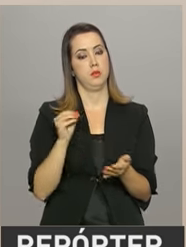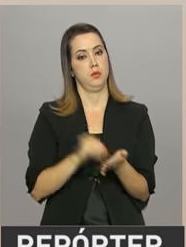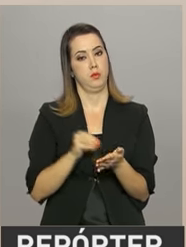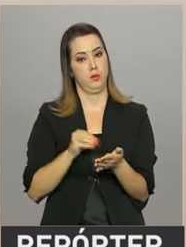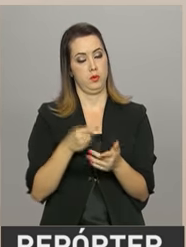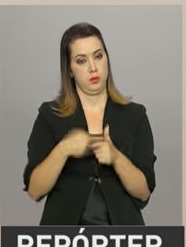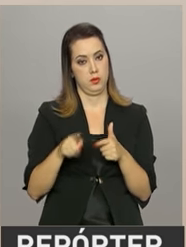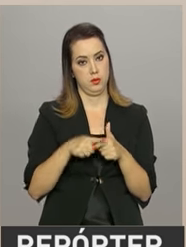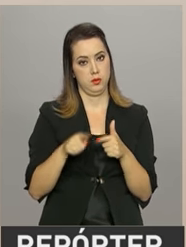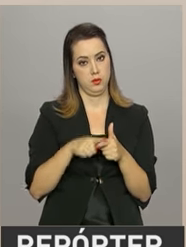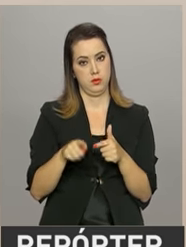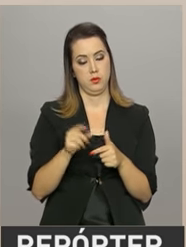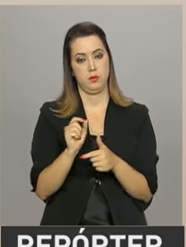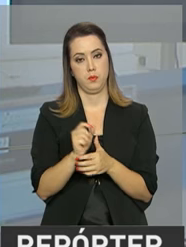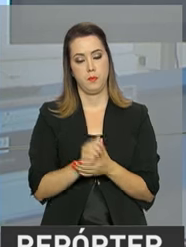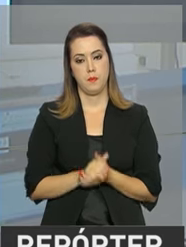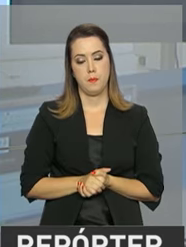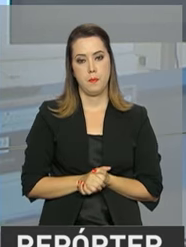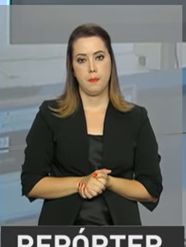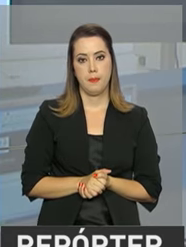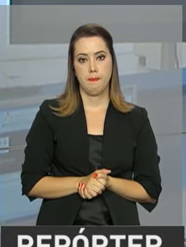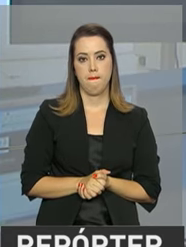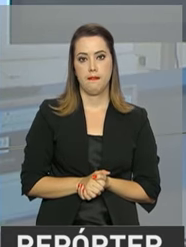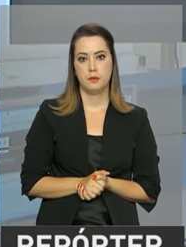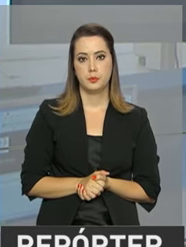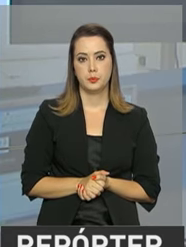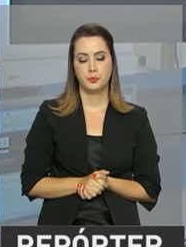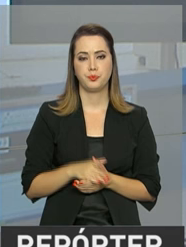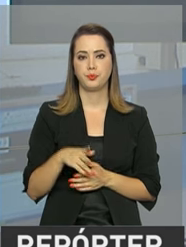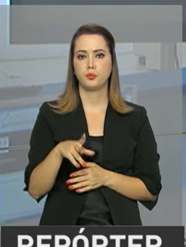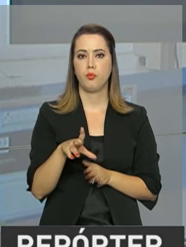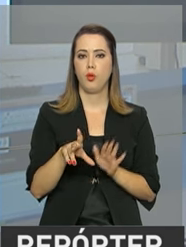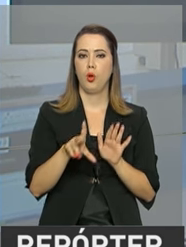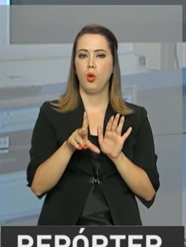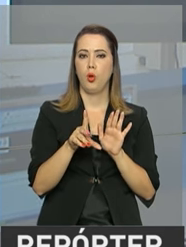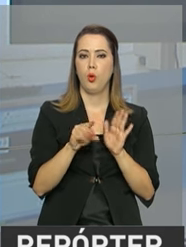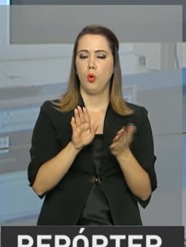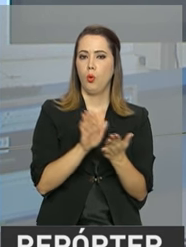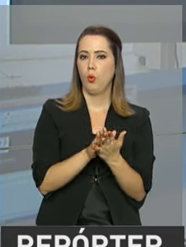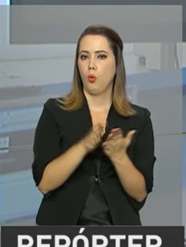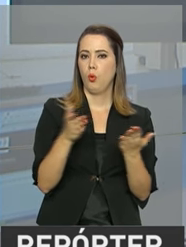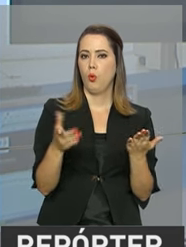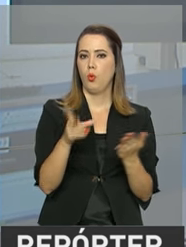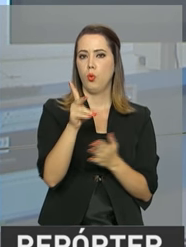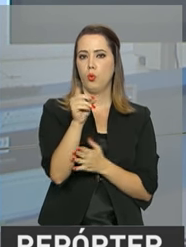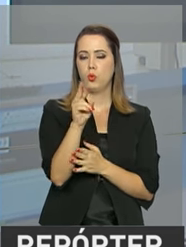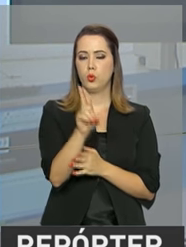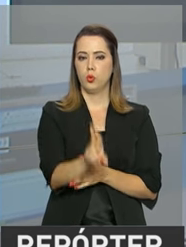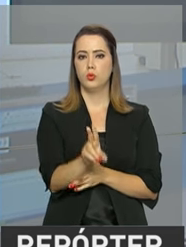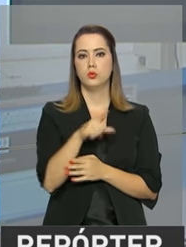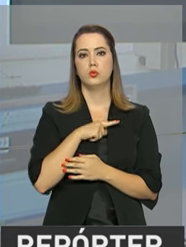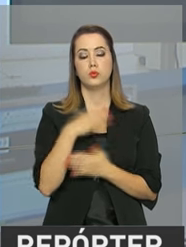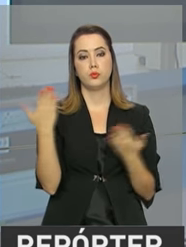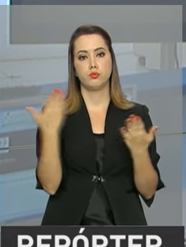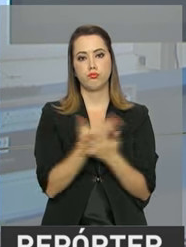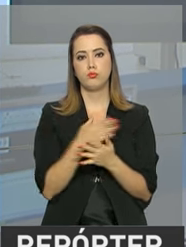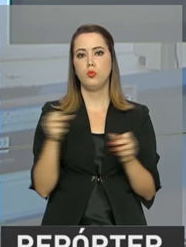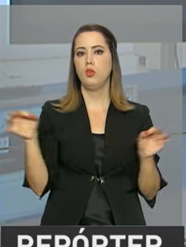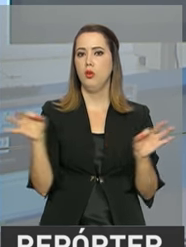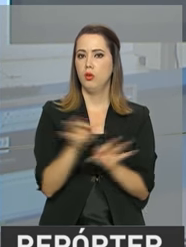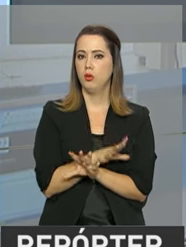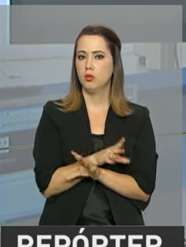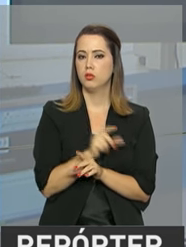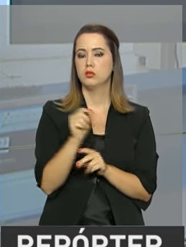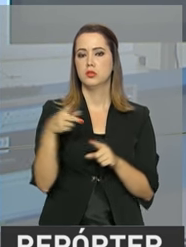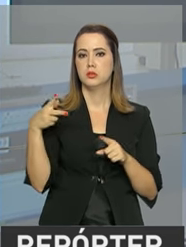pública e solicitação dos governadores dos estados. O Diário Oficial da União publicou hoje medida provisória que extingue o Conselho